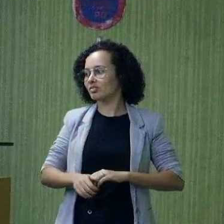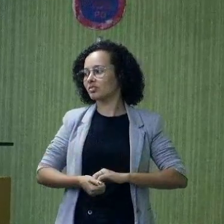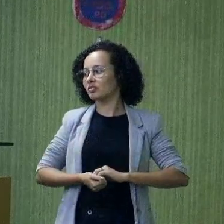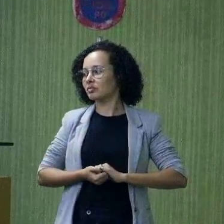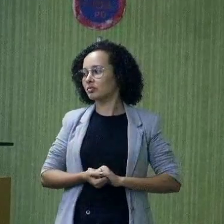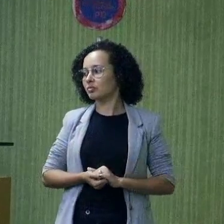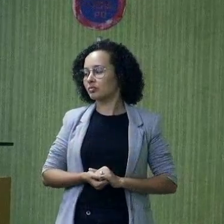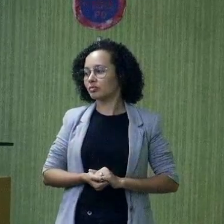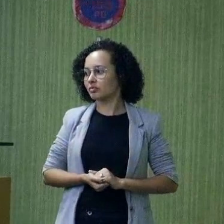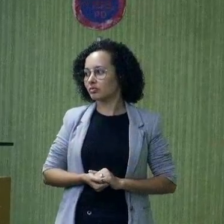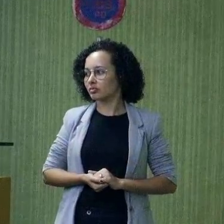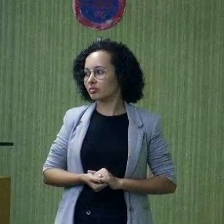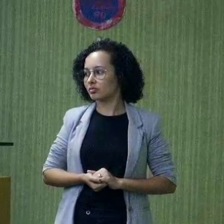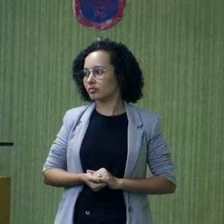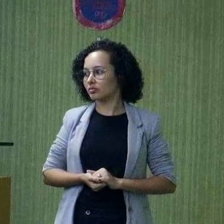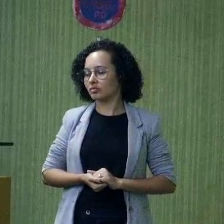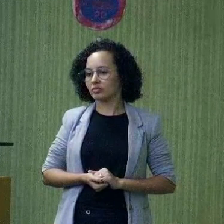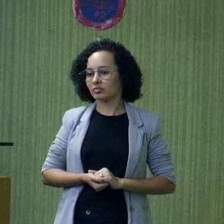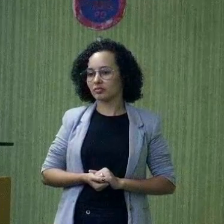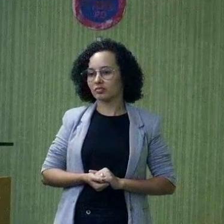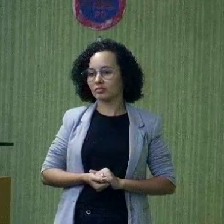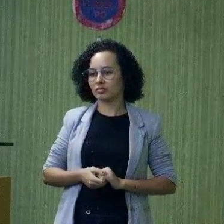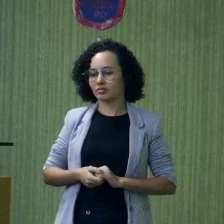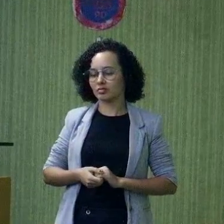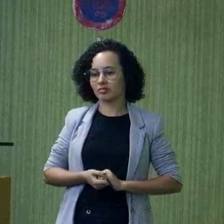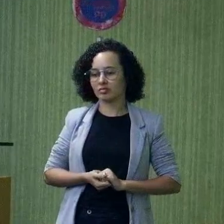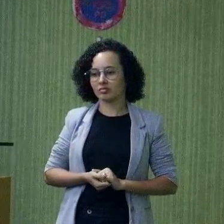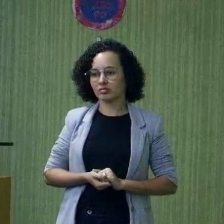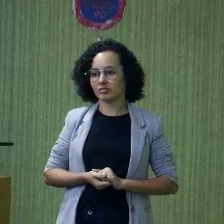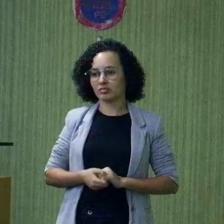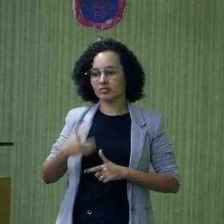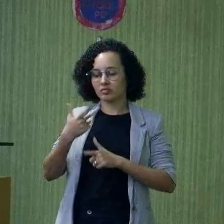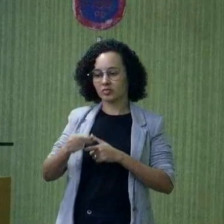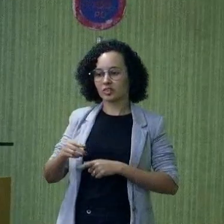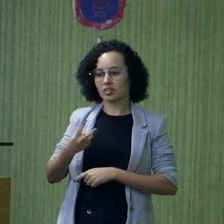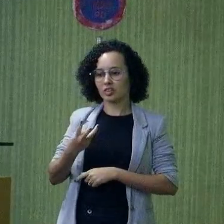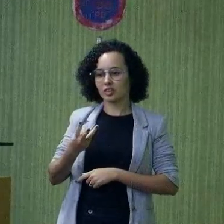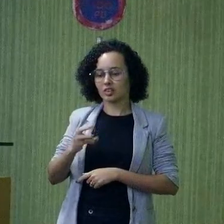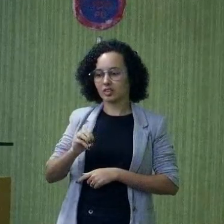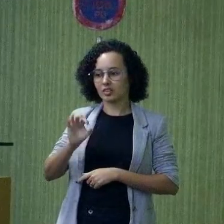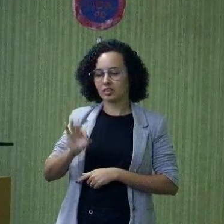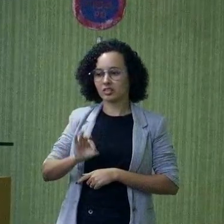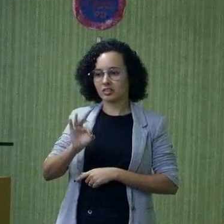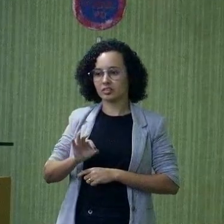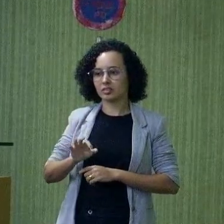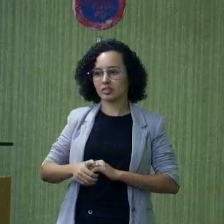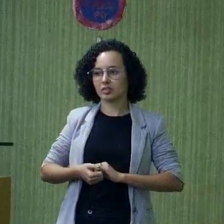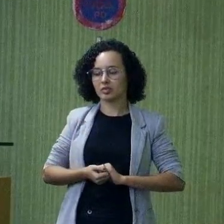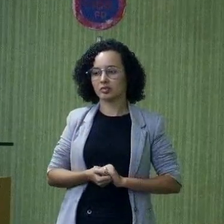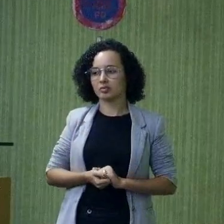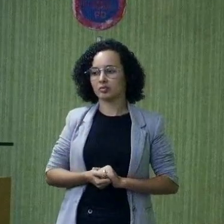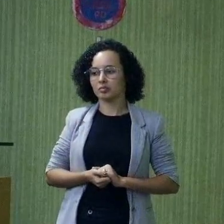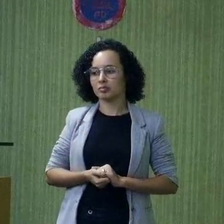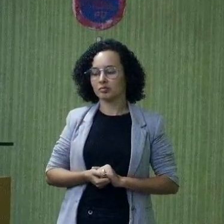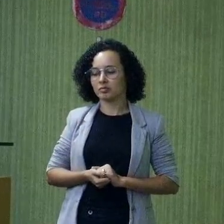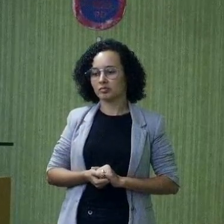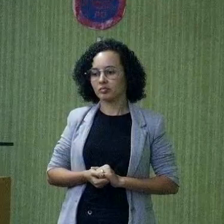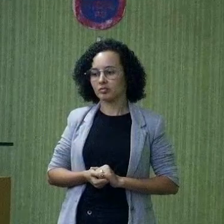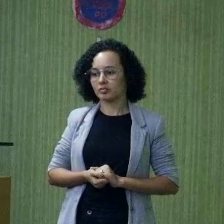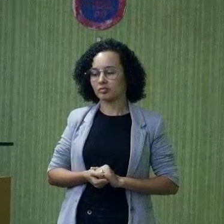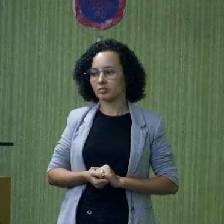da alfabetização foi a vencedora foi a vencedora 30% olha aí olha aí